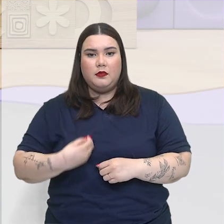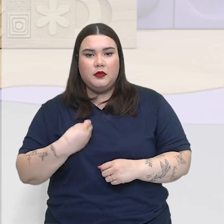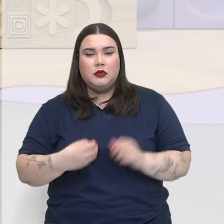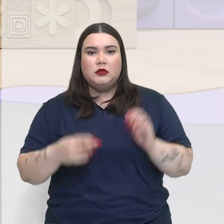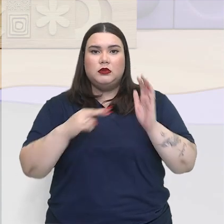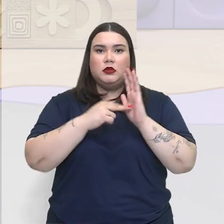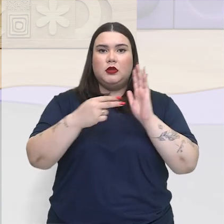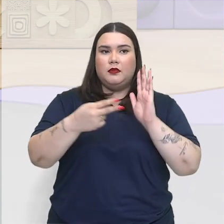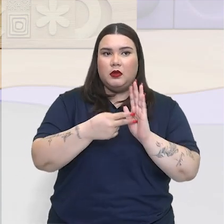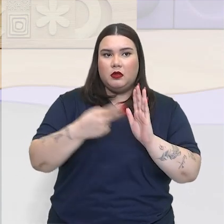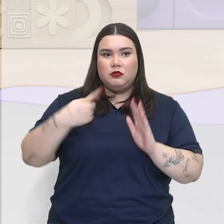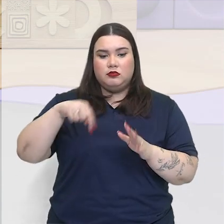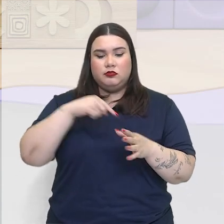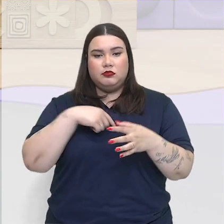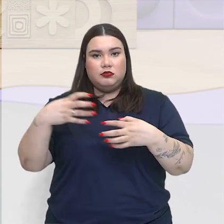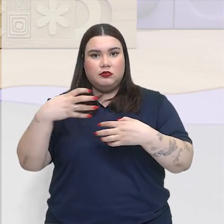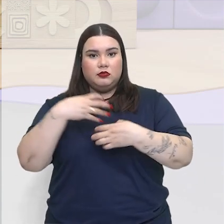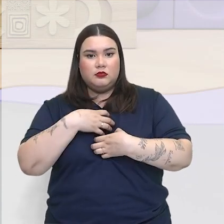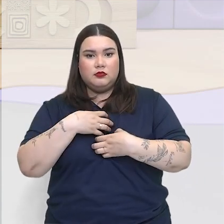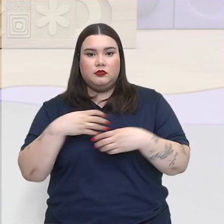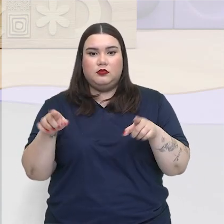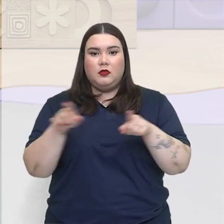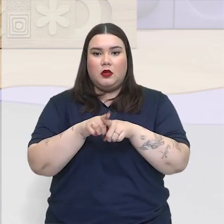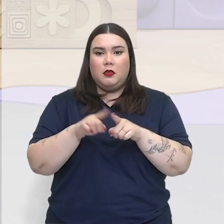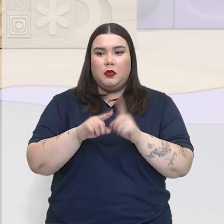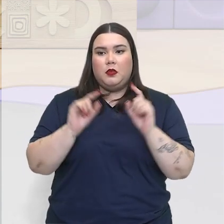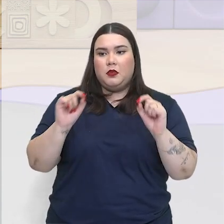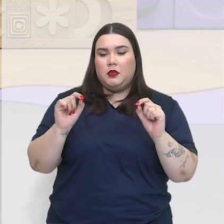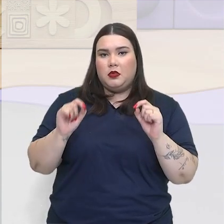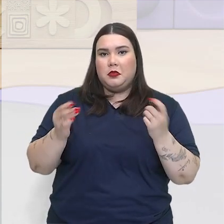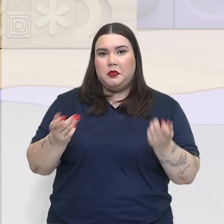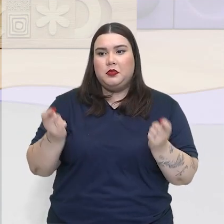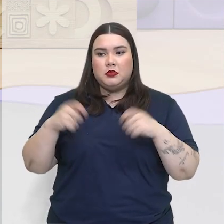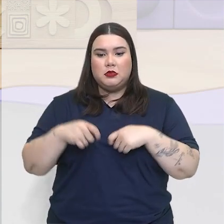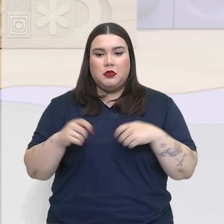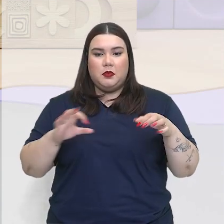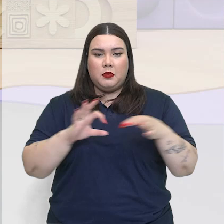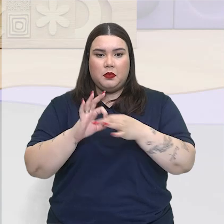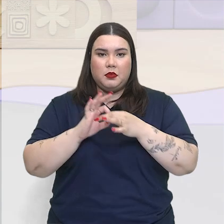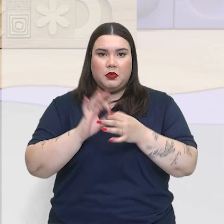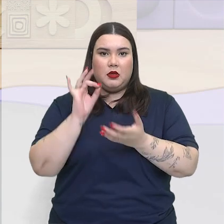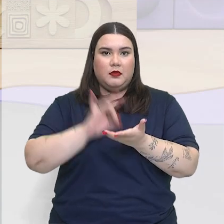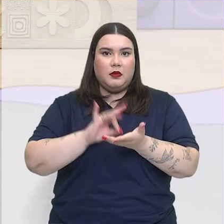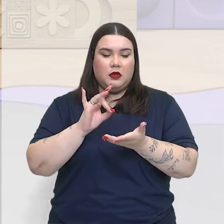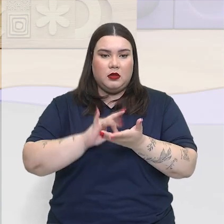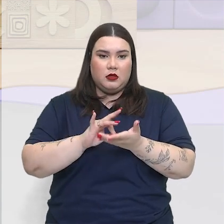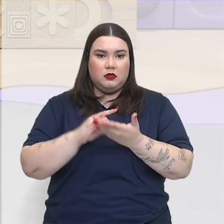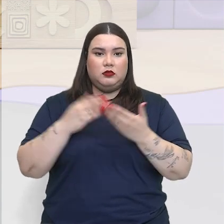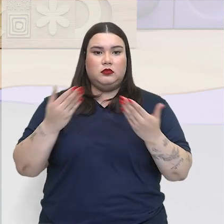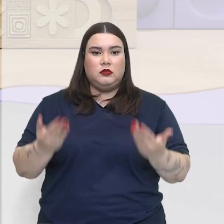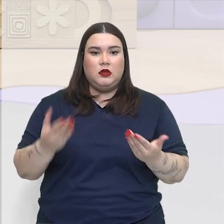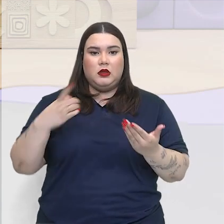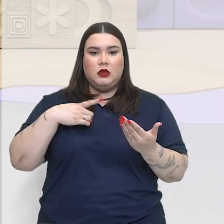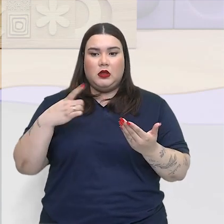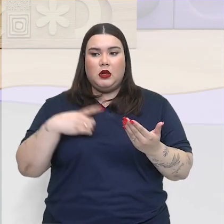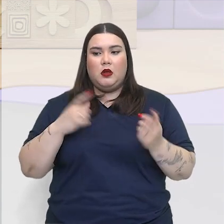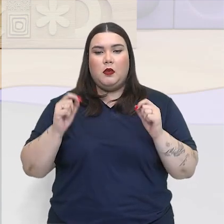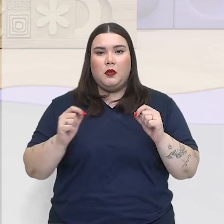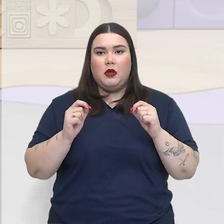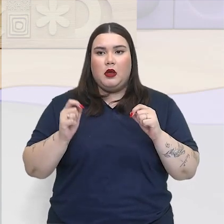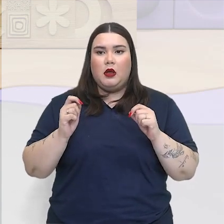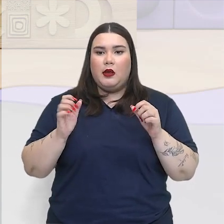sobre o significado da nossa presença, sobre também o que de repente nos une em torno de uma verdade, que nos torna